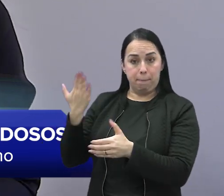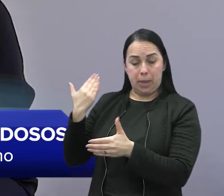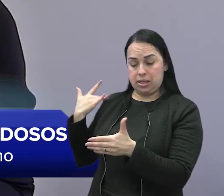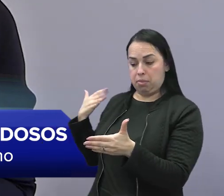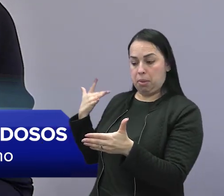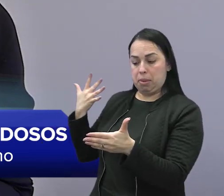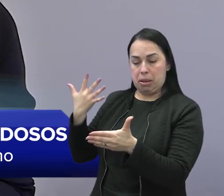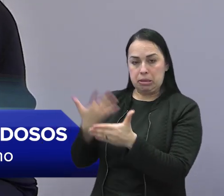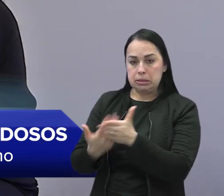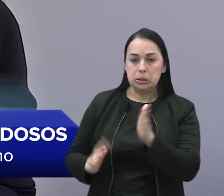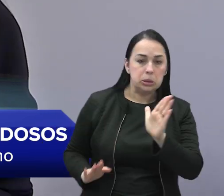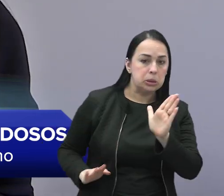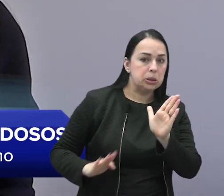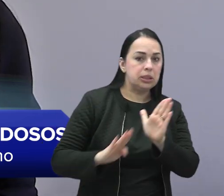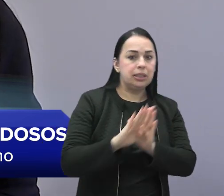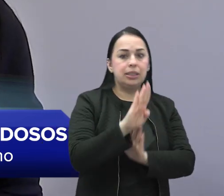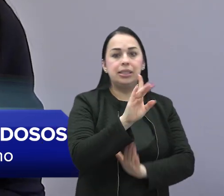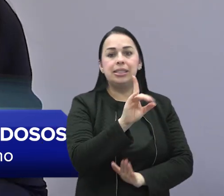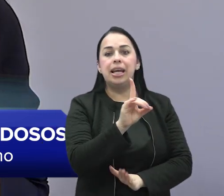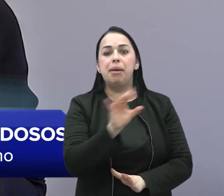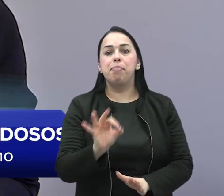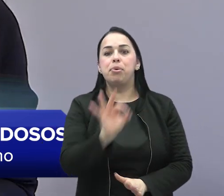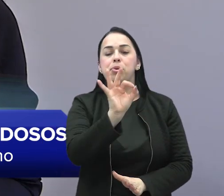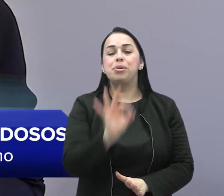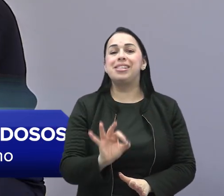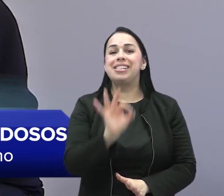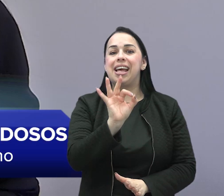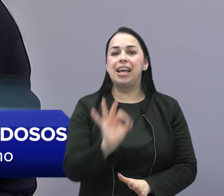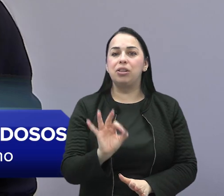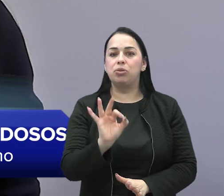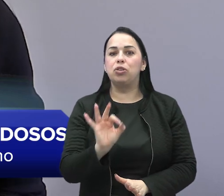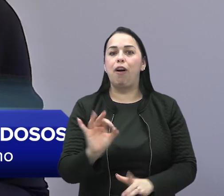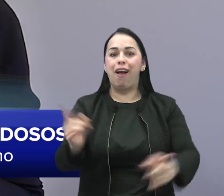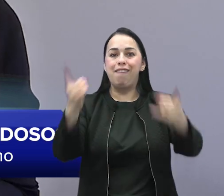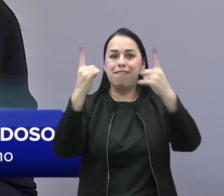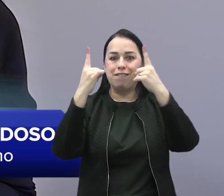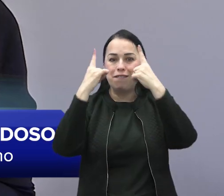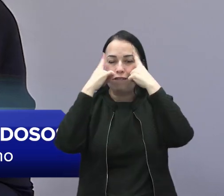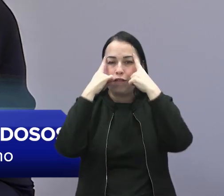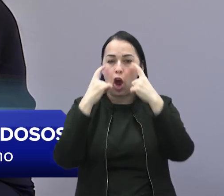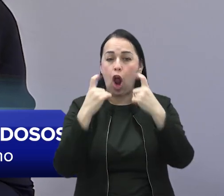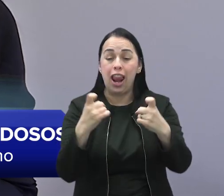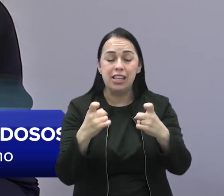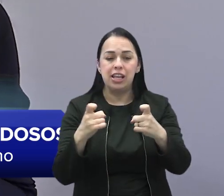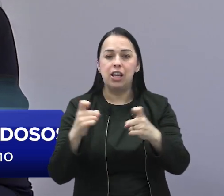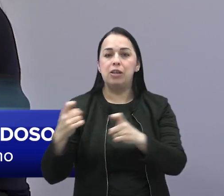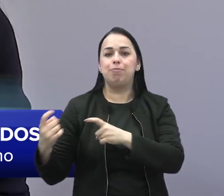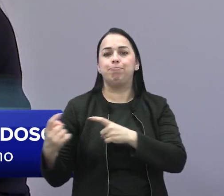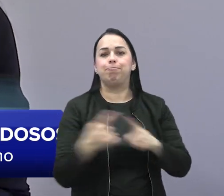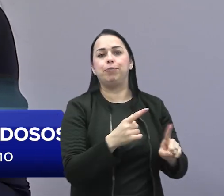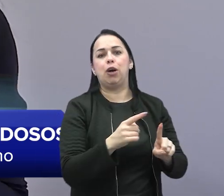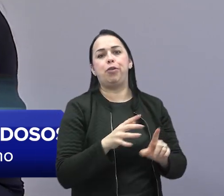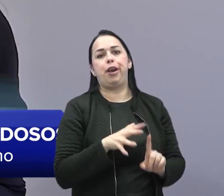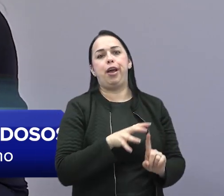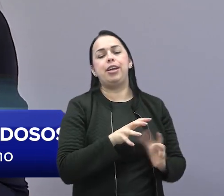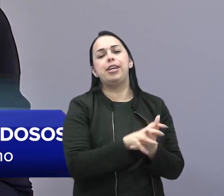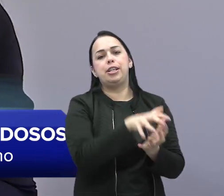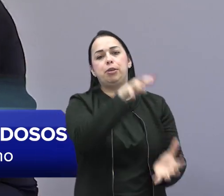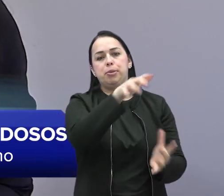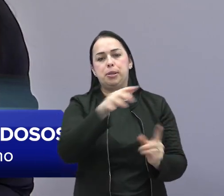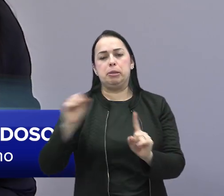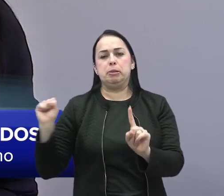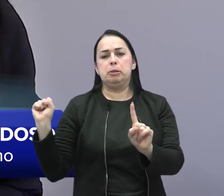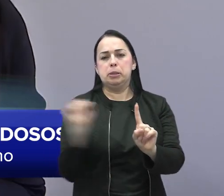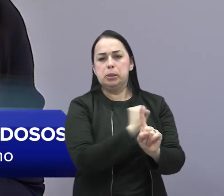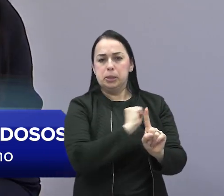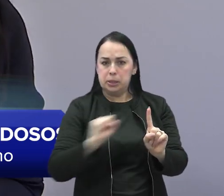cá, houve um aumento de mais de 100% no número de violação física contra a